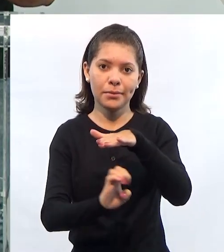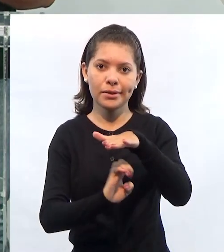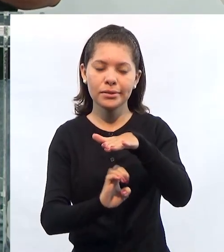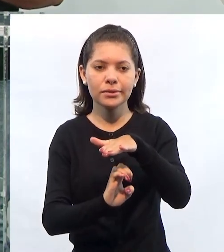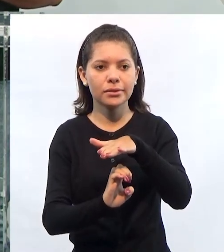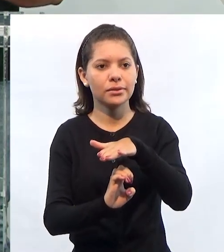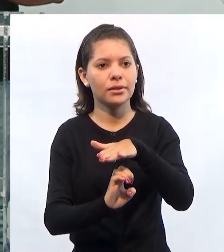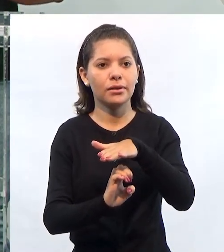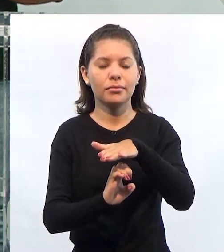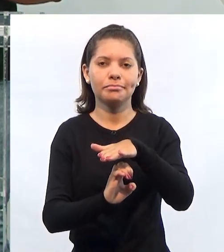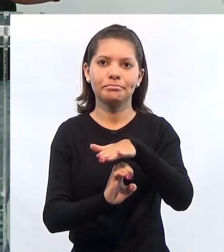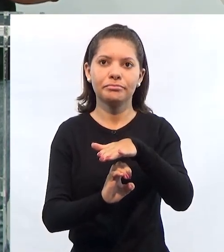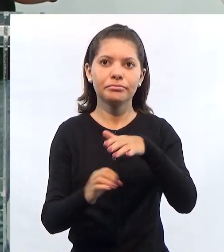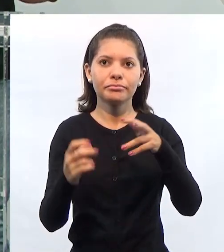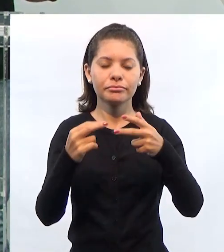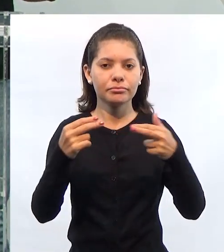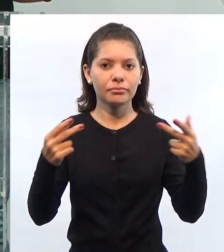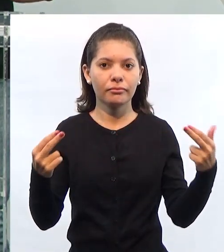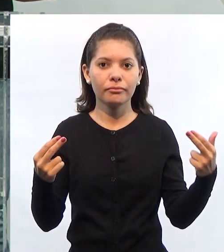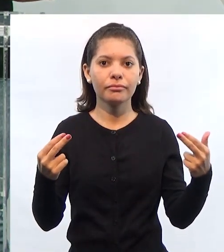dos insumos,